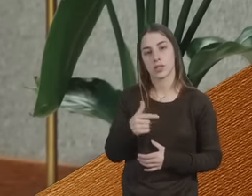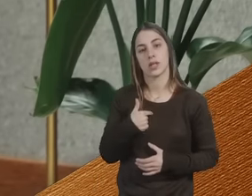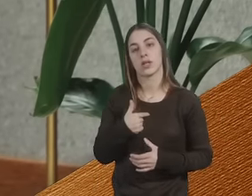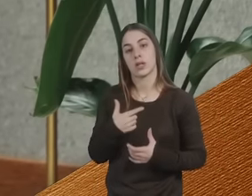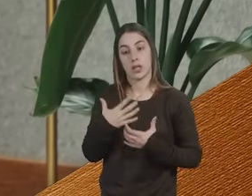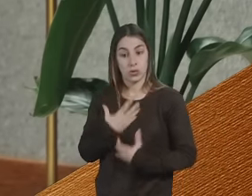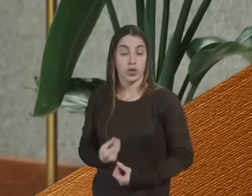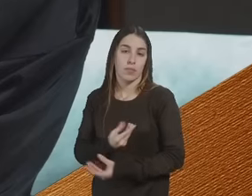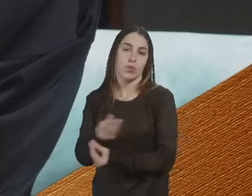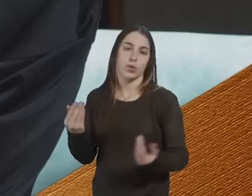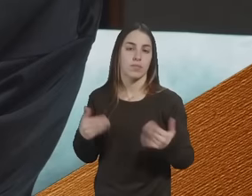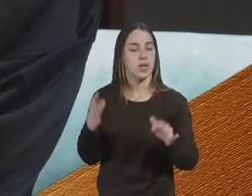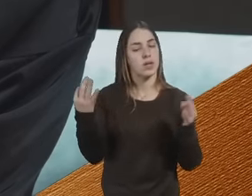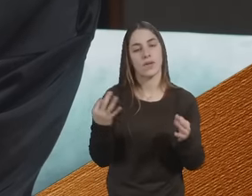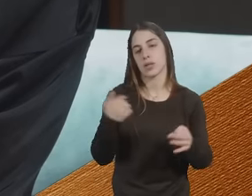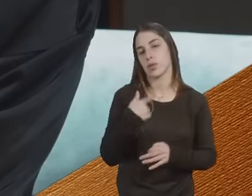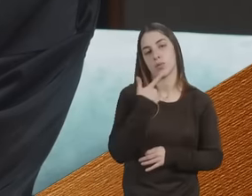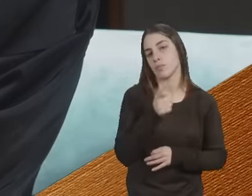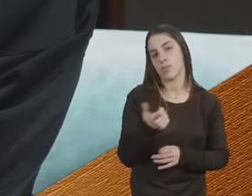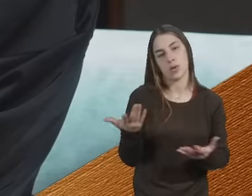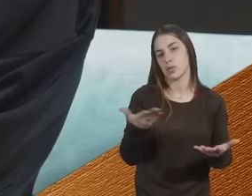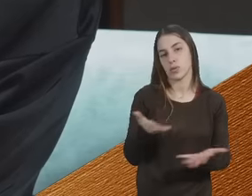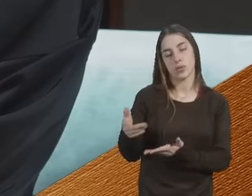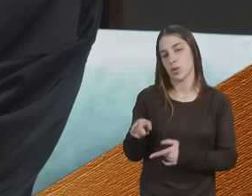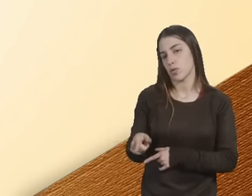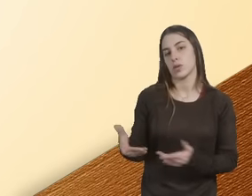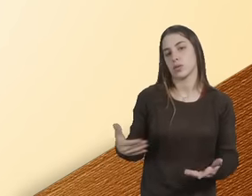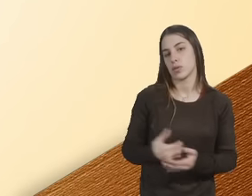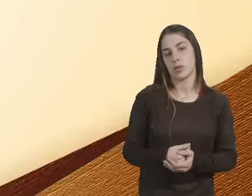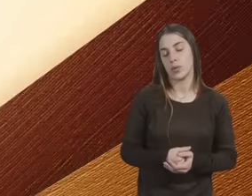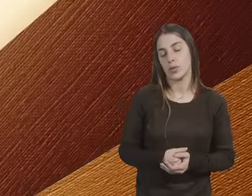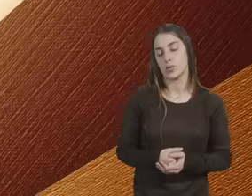mas... Mas, opa, pessoal, eu não posso compactuar com isto. Vamos Joana. A seguir em frente.